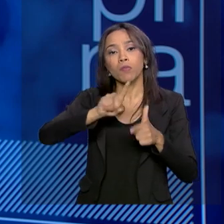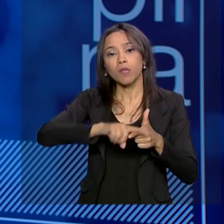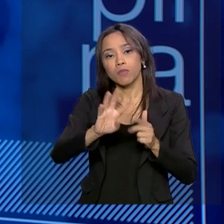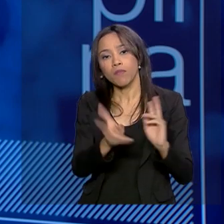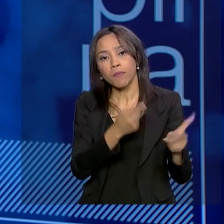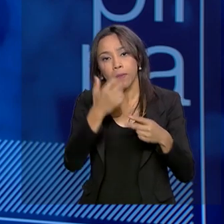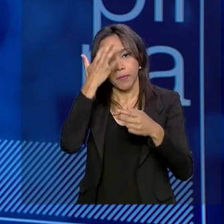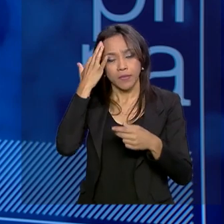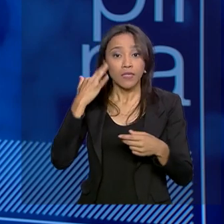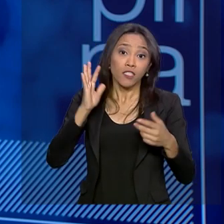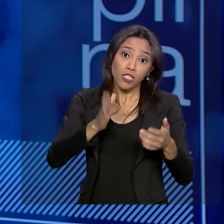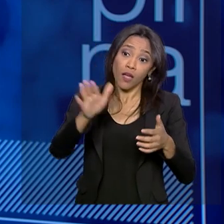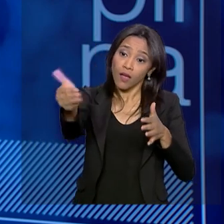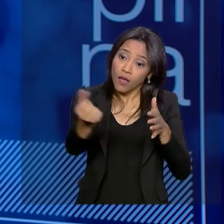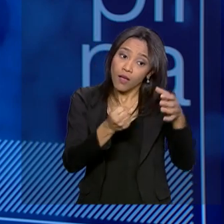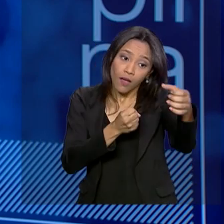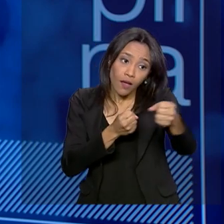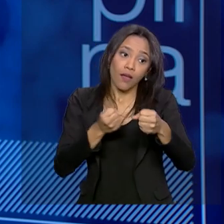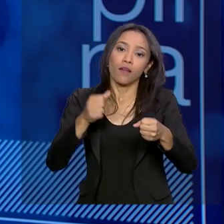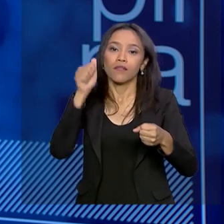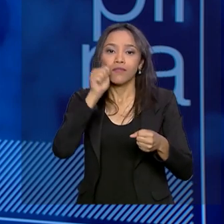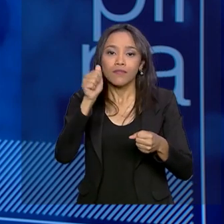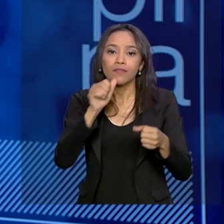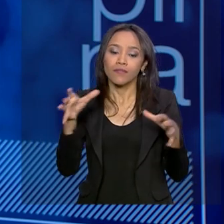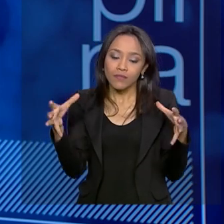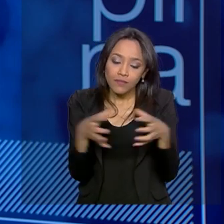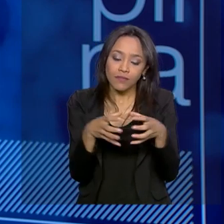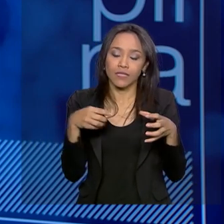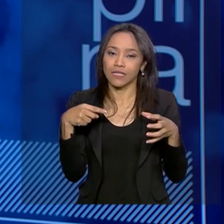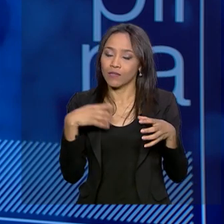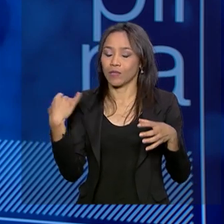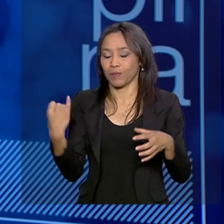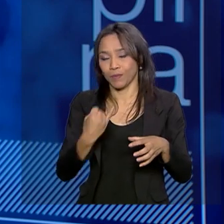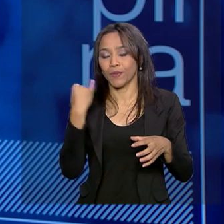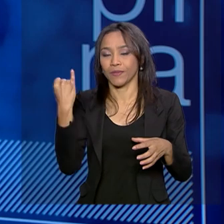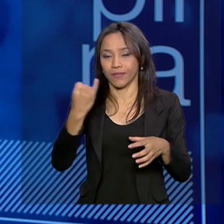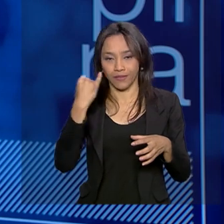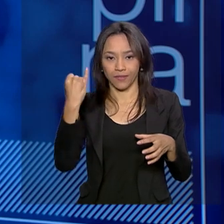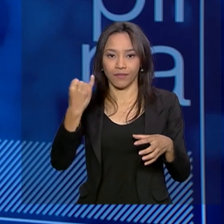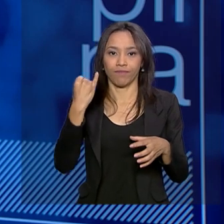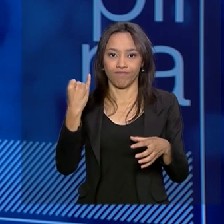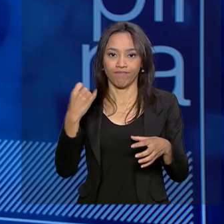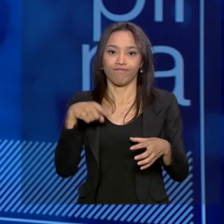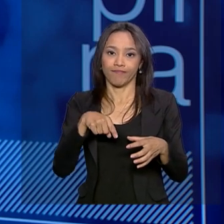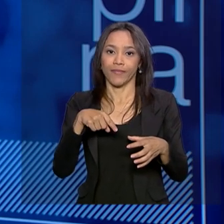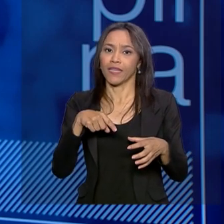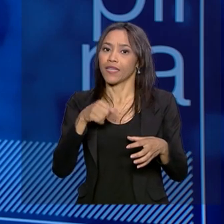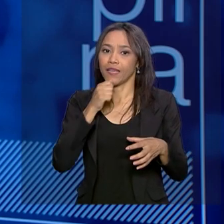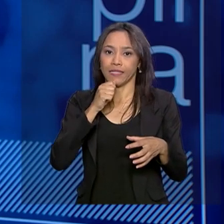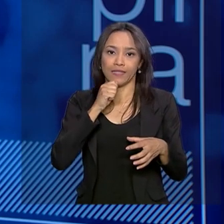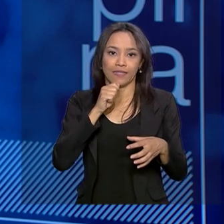o segmento feminino, que é muito importante hoje, né? Também que não faz parte ainda